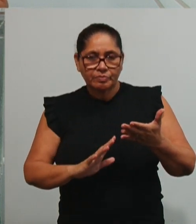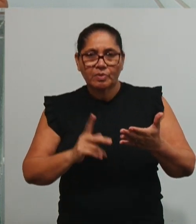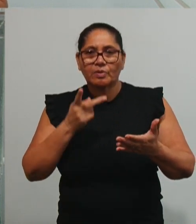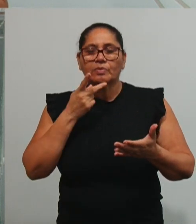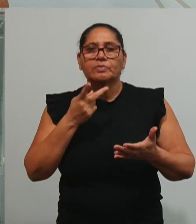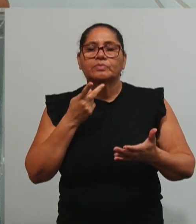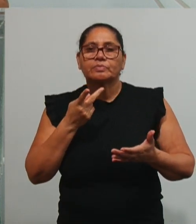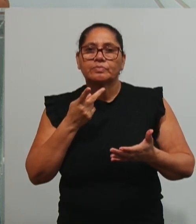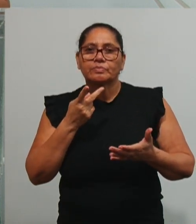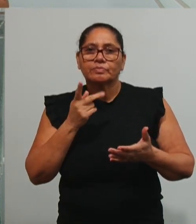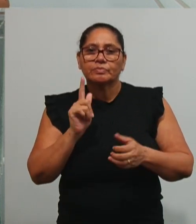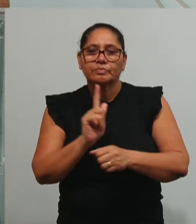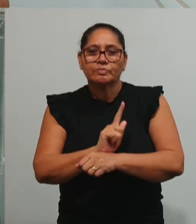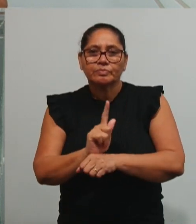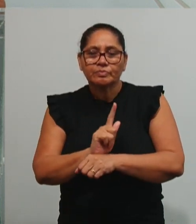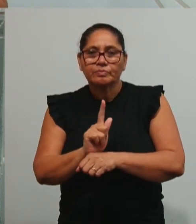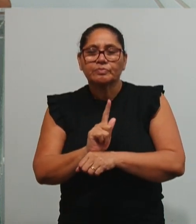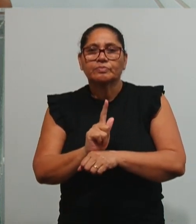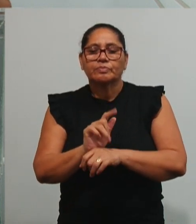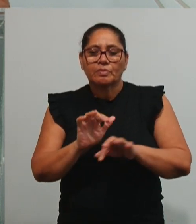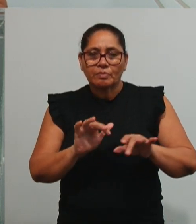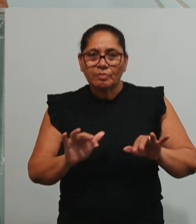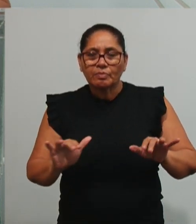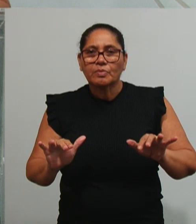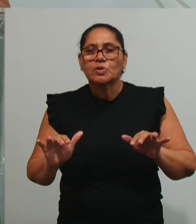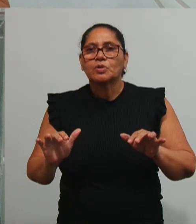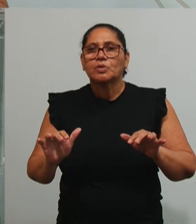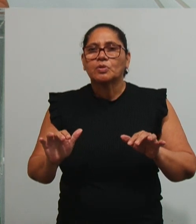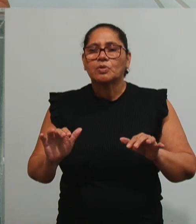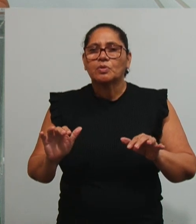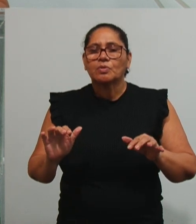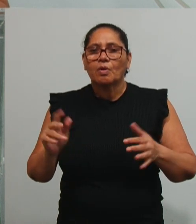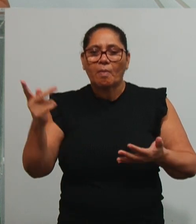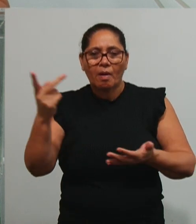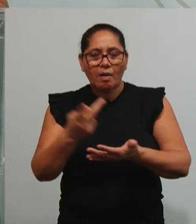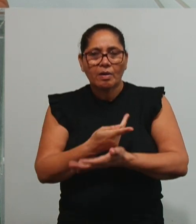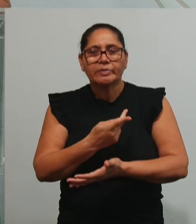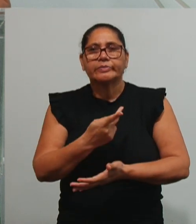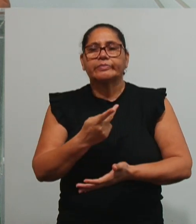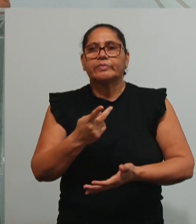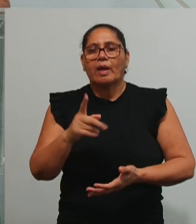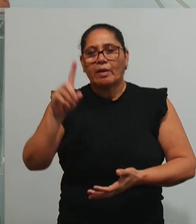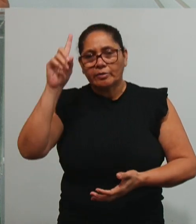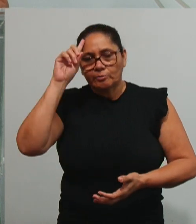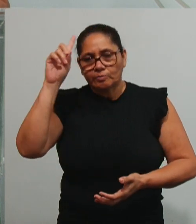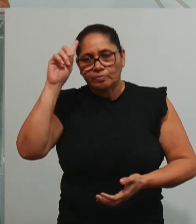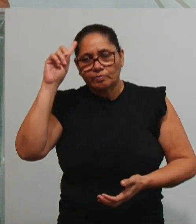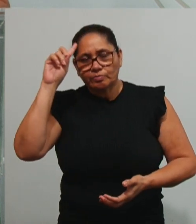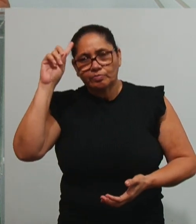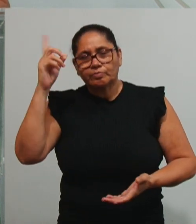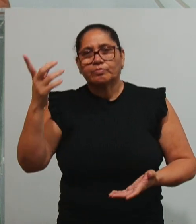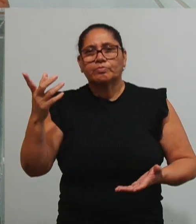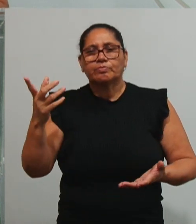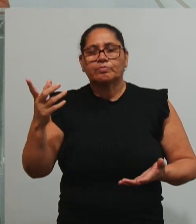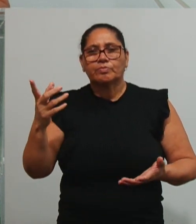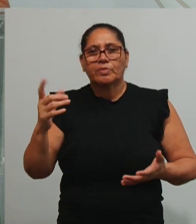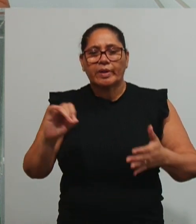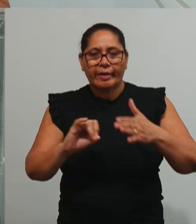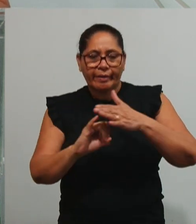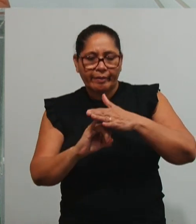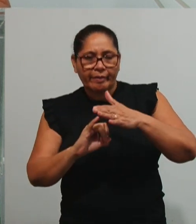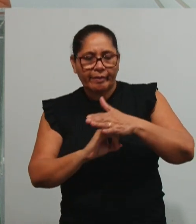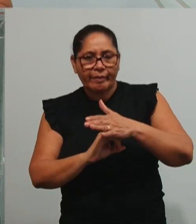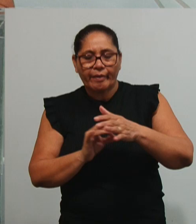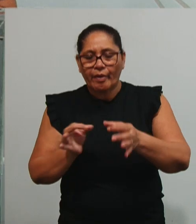falando de uma gerência de operações, a gente está falando de como as coisas acontecem ali no dia a dia de uma corporação, de uma instituição, de